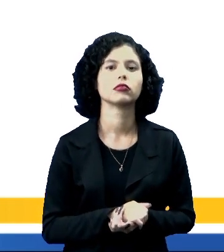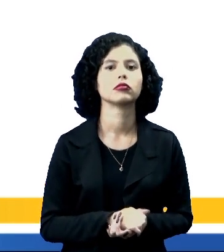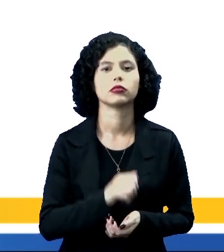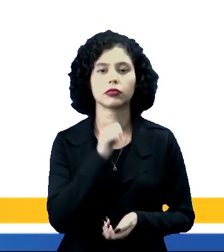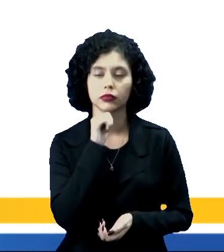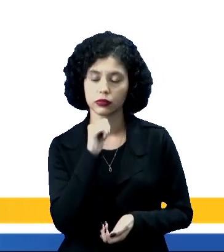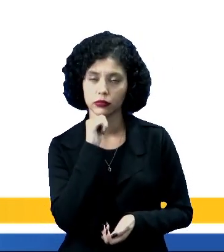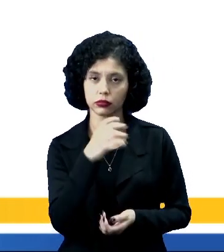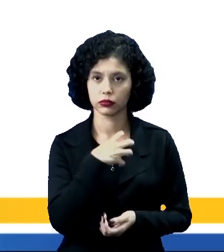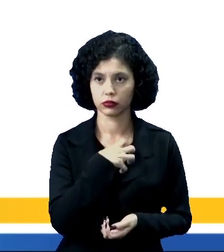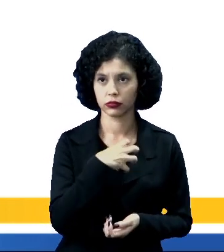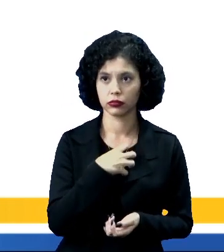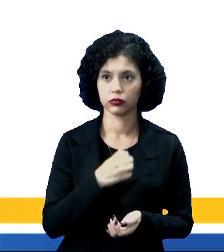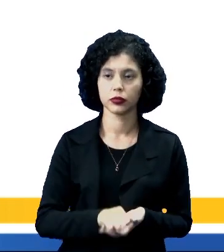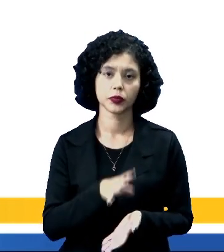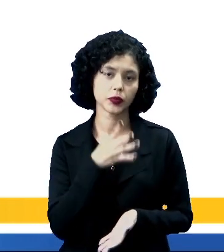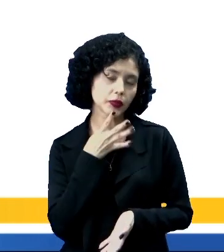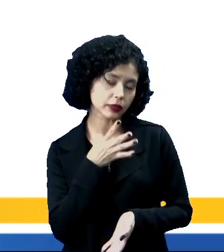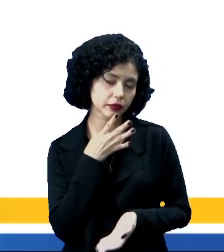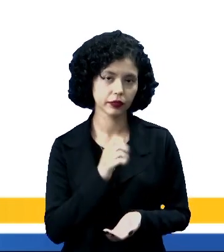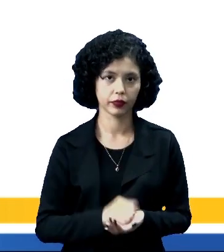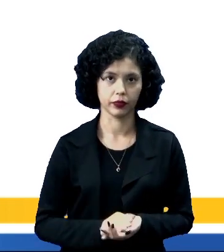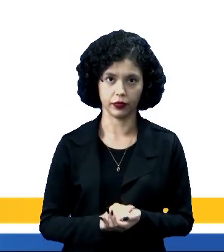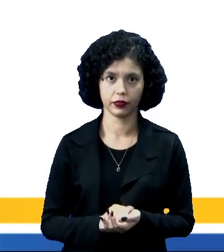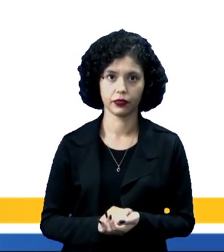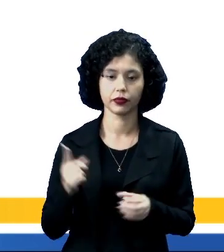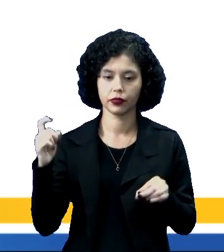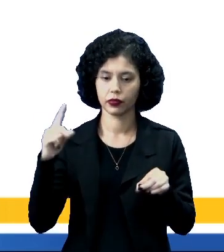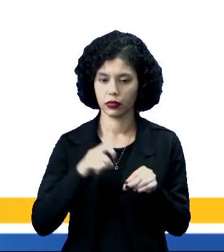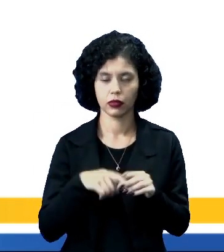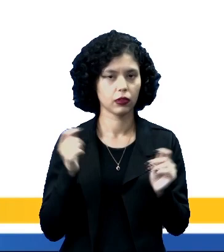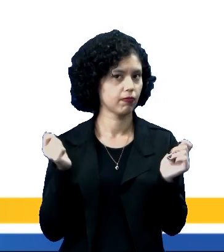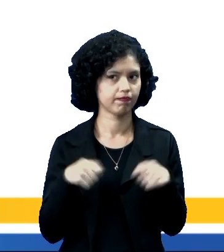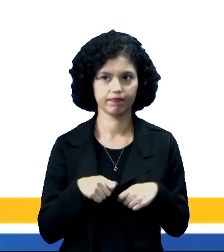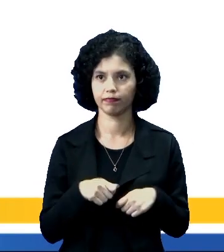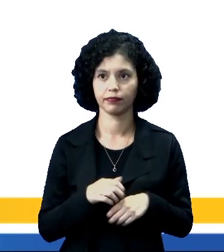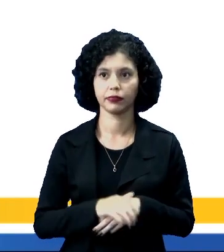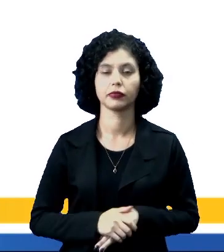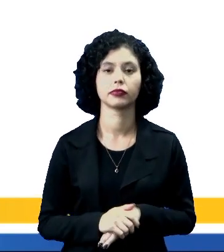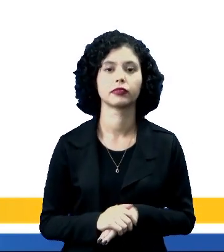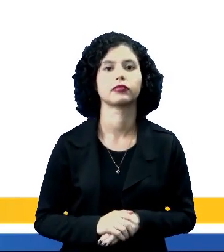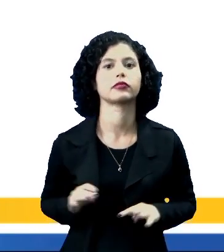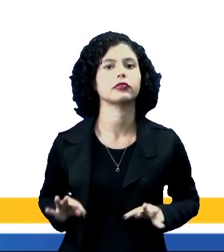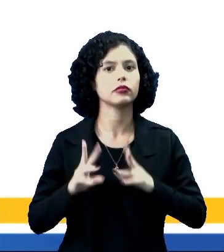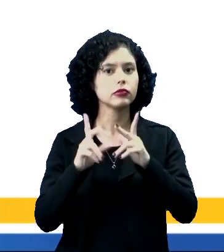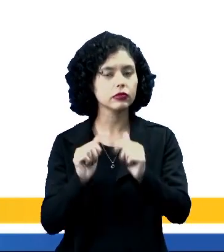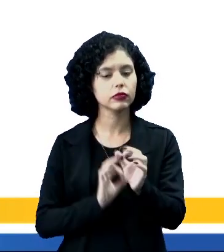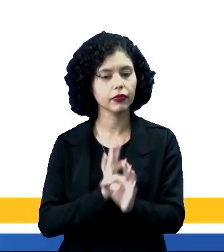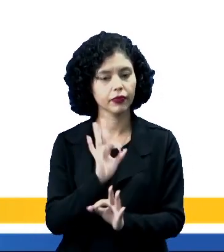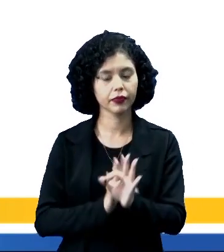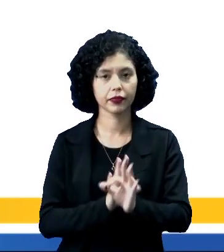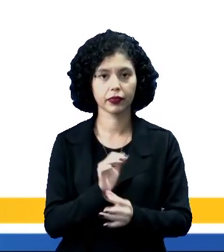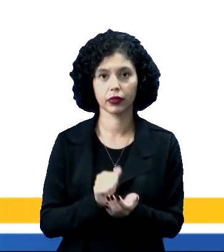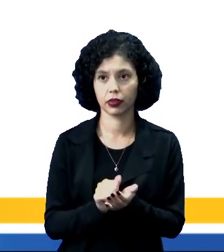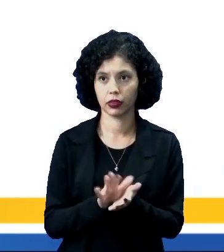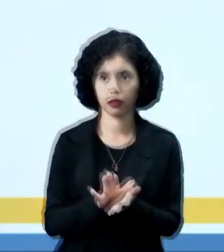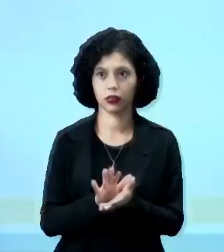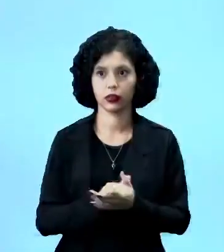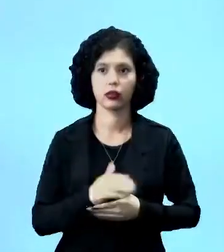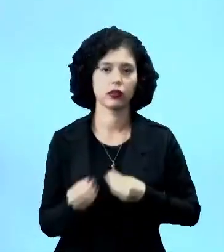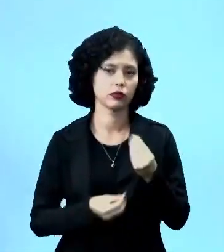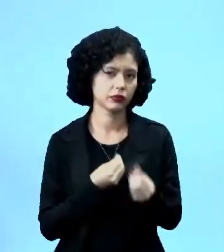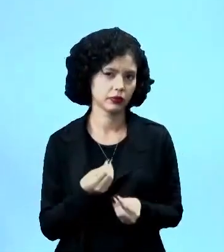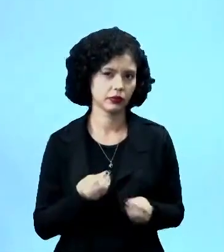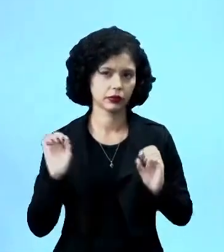a menstruação é um momento que se reconhece que a fecundação não foi possível então todo aquele preparo é descartado